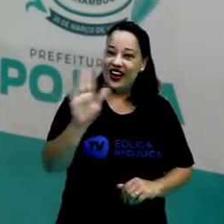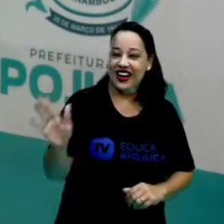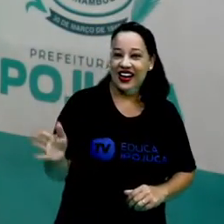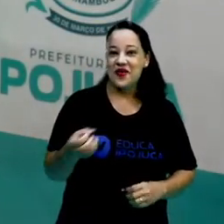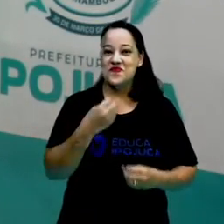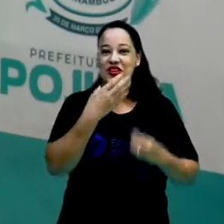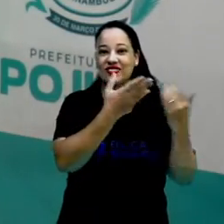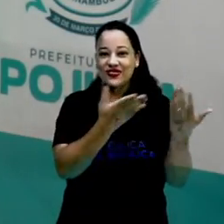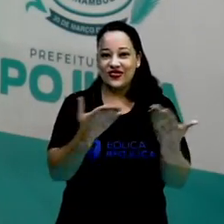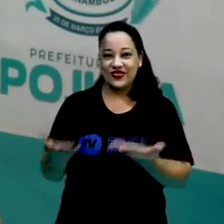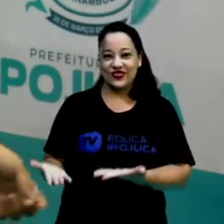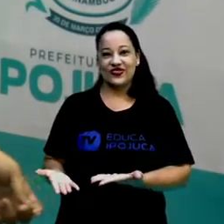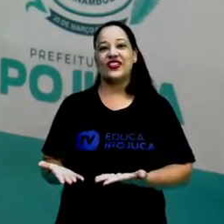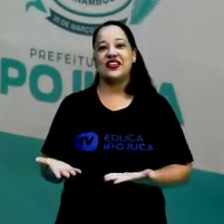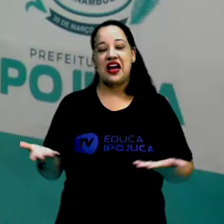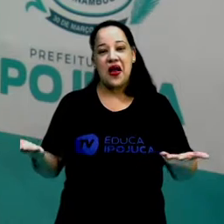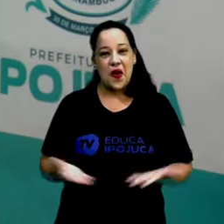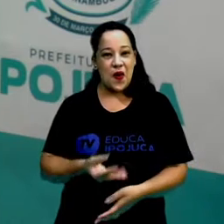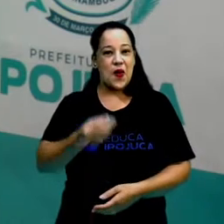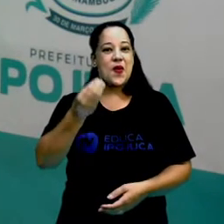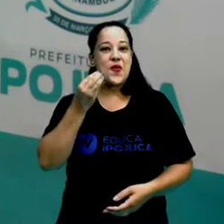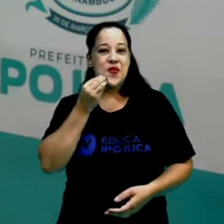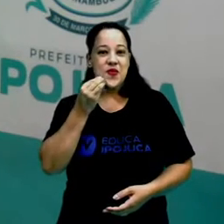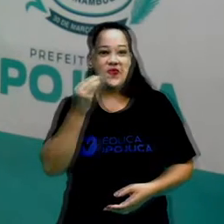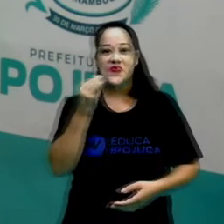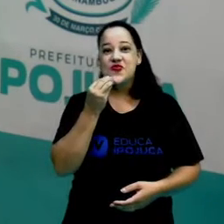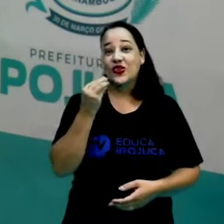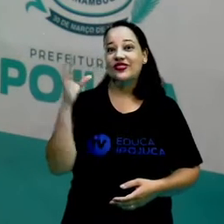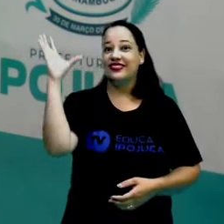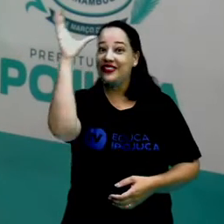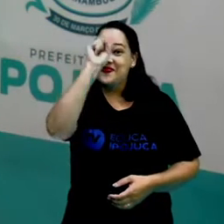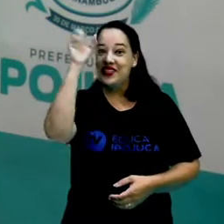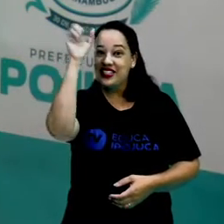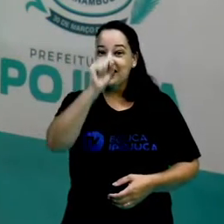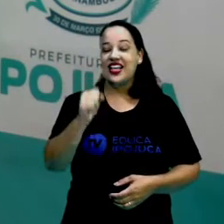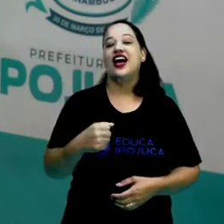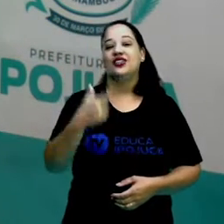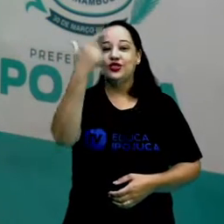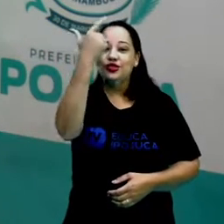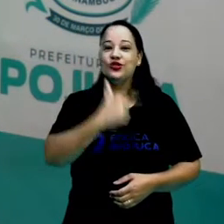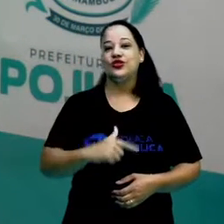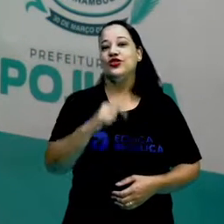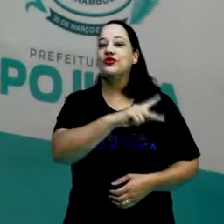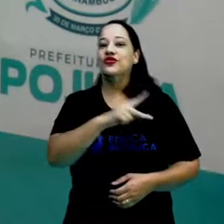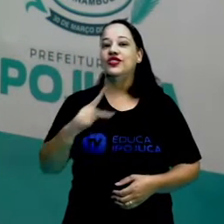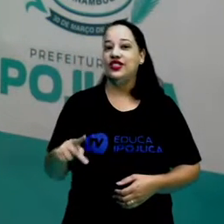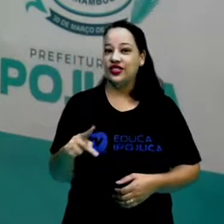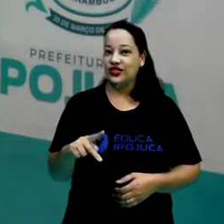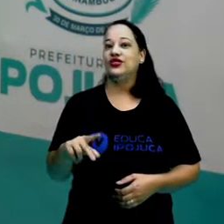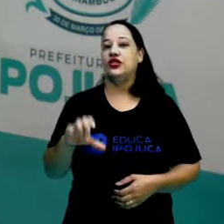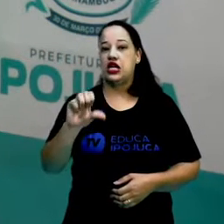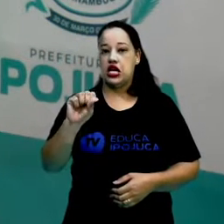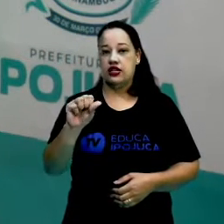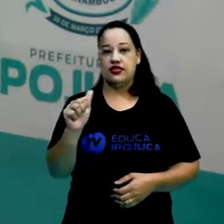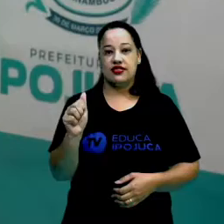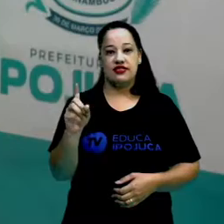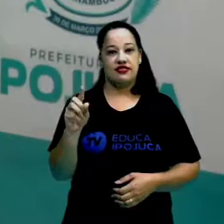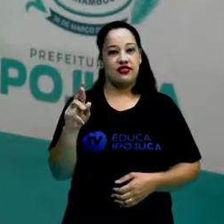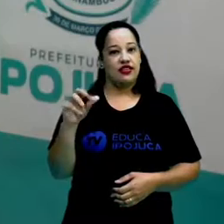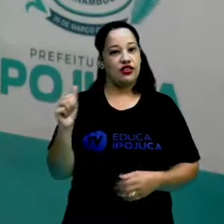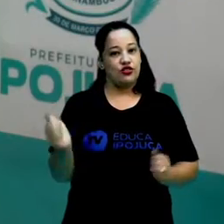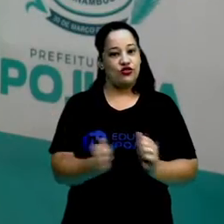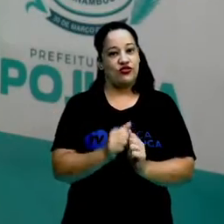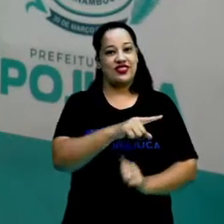Olá, sejam bem-vindos a mais uma incrível oportunidade de aprendizagem. Eu sou a professora Sandra Lopes e estou com vocês na